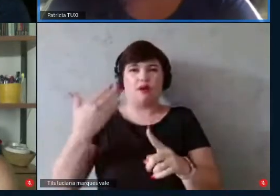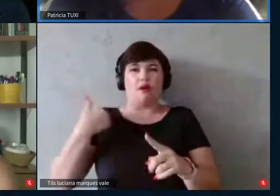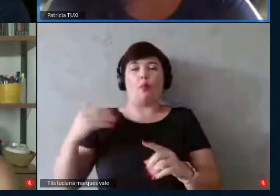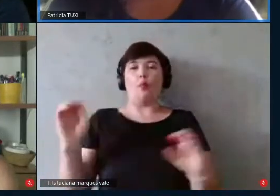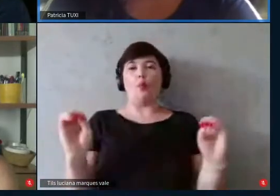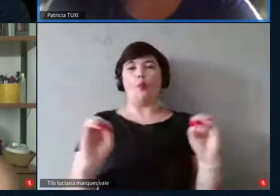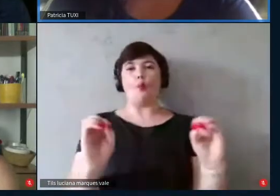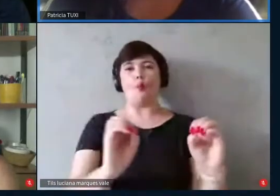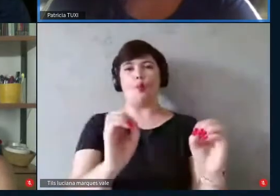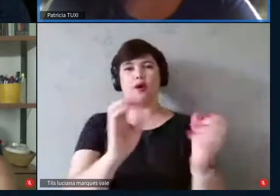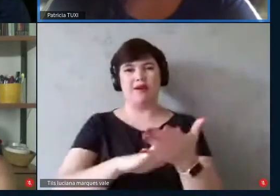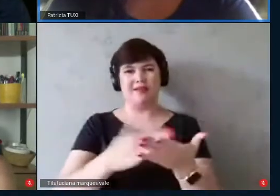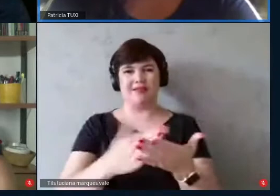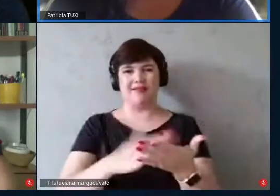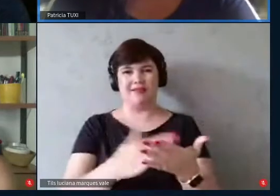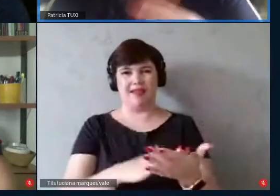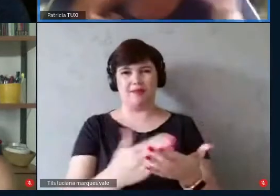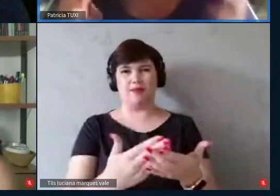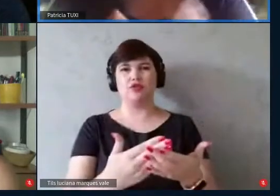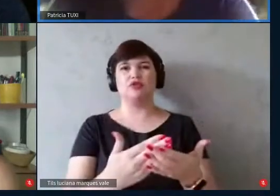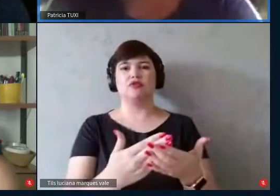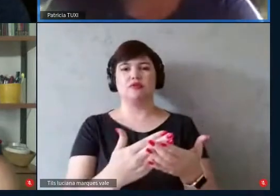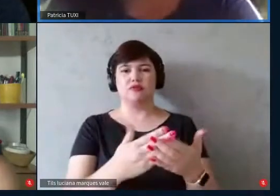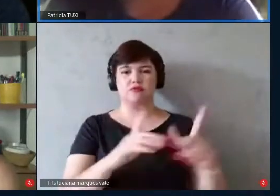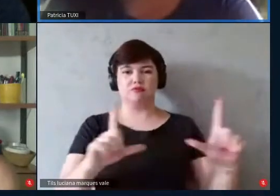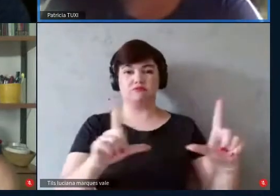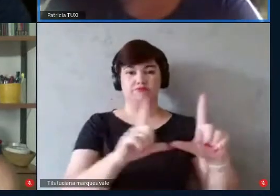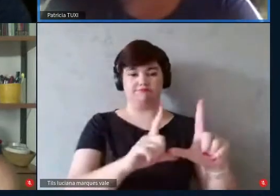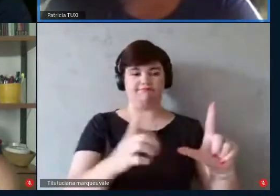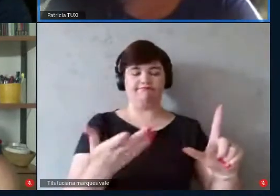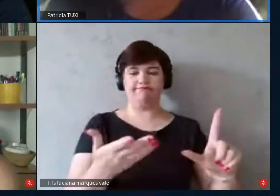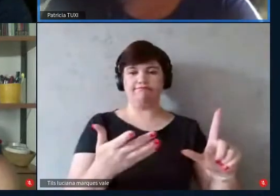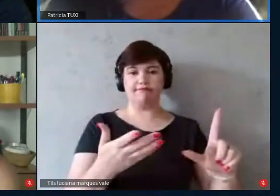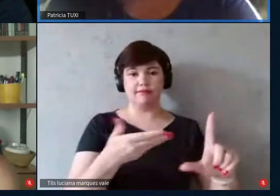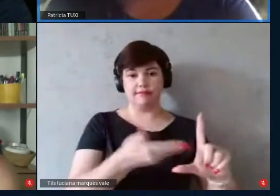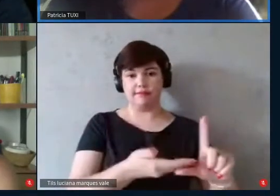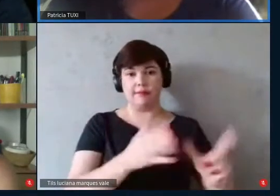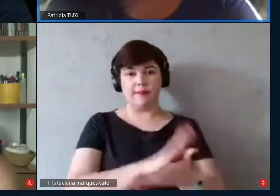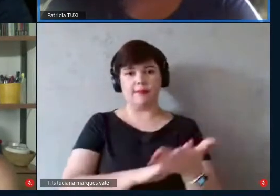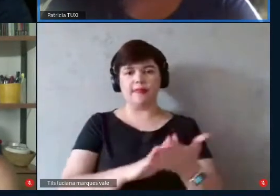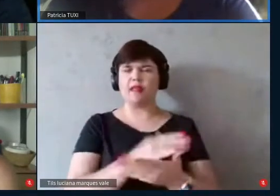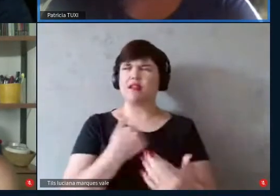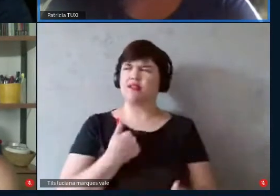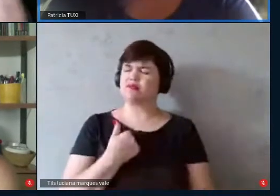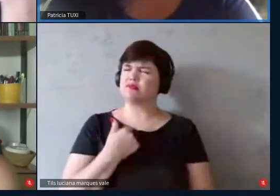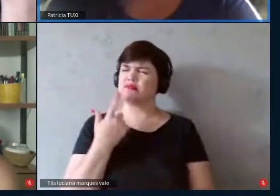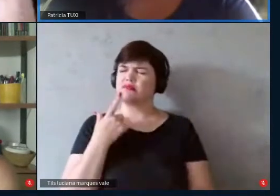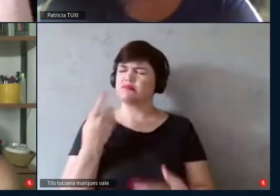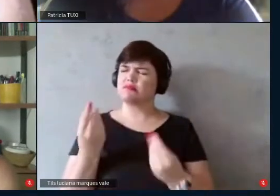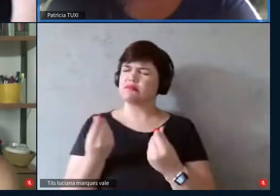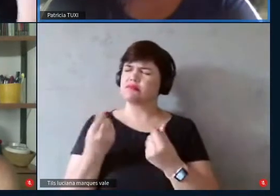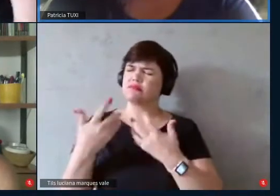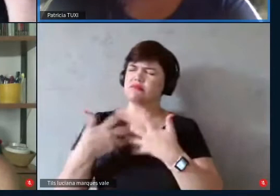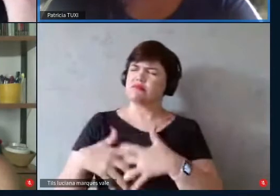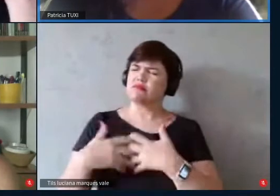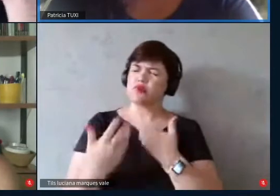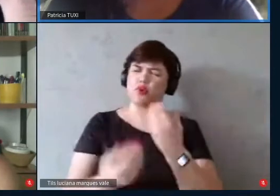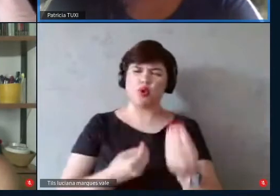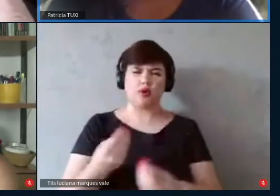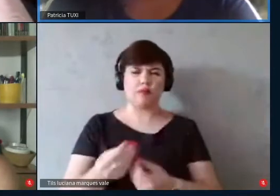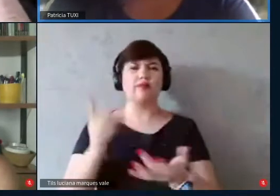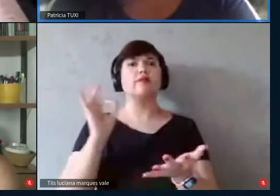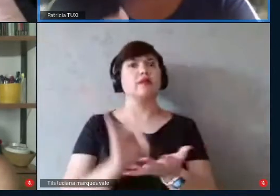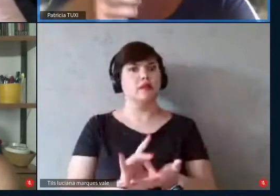atuado como intérprete numa mídia, né? E eu fiquei me perguntando como seria. E realmente